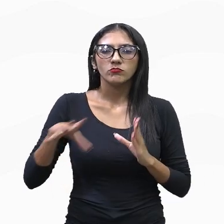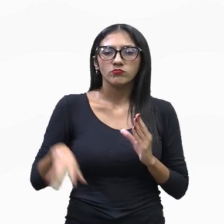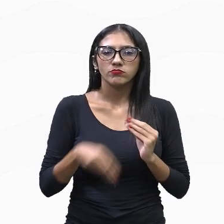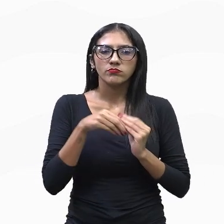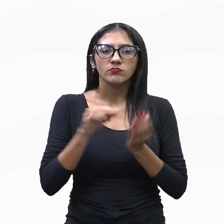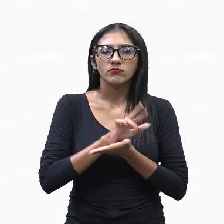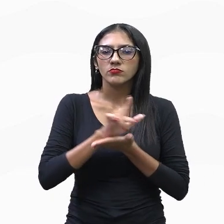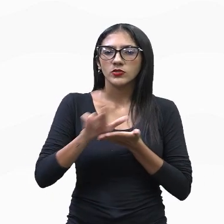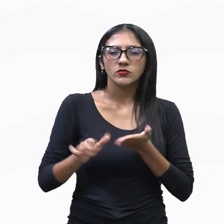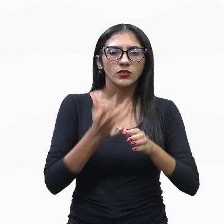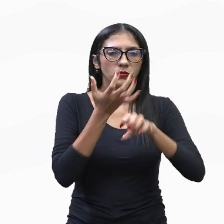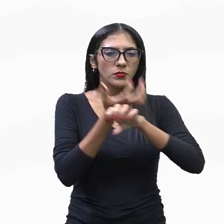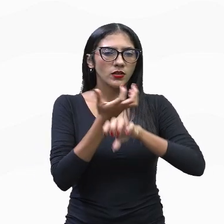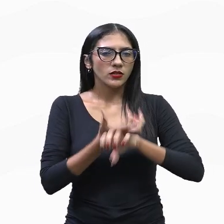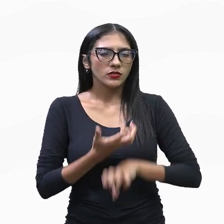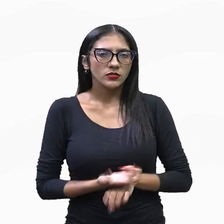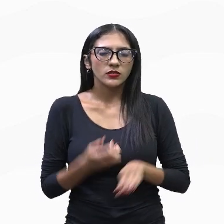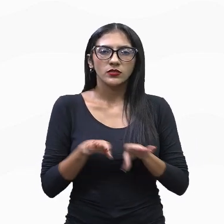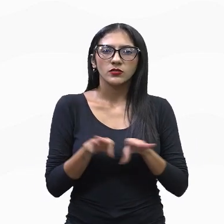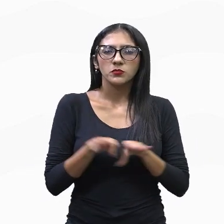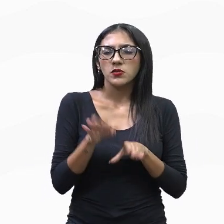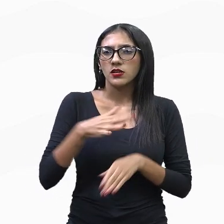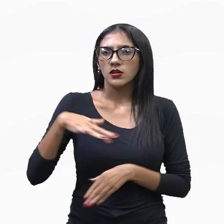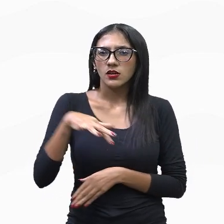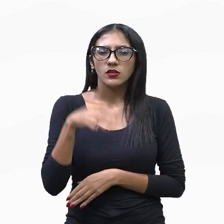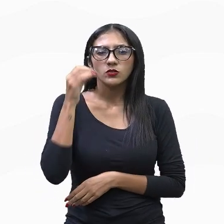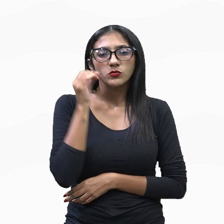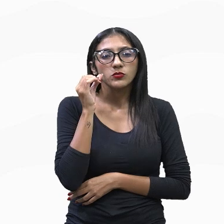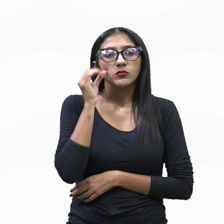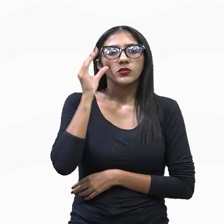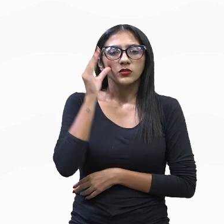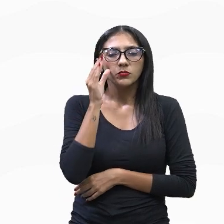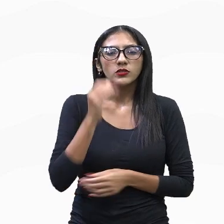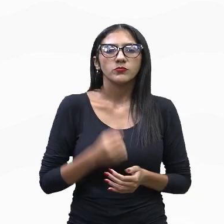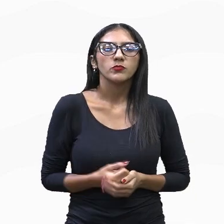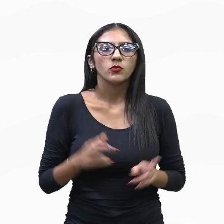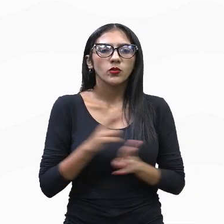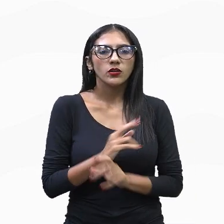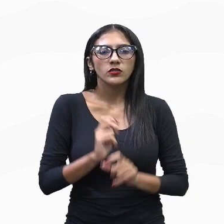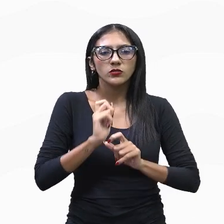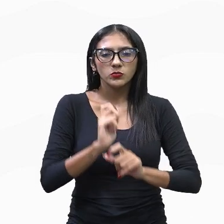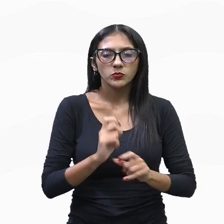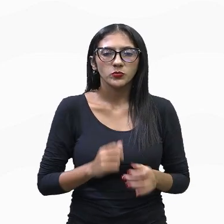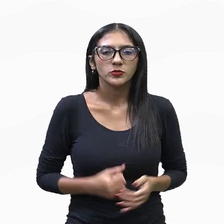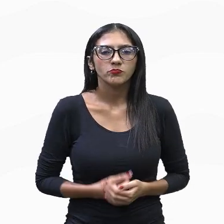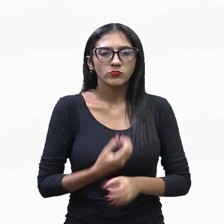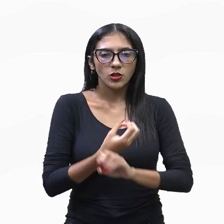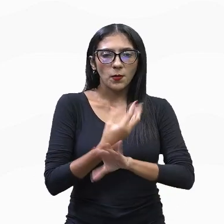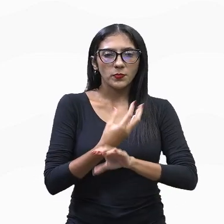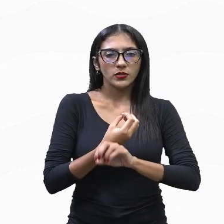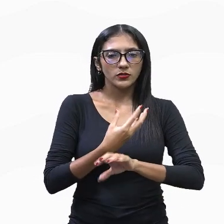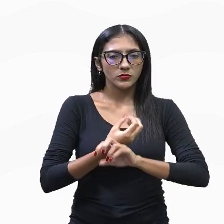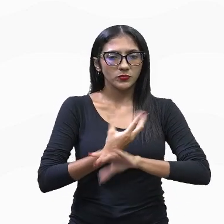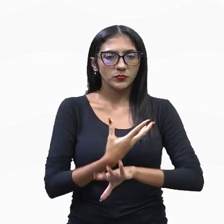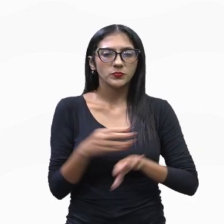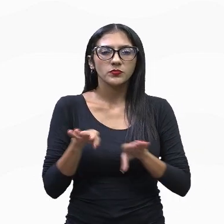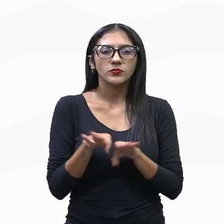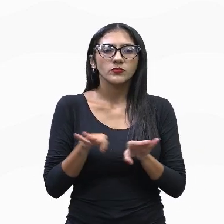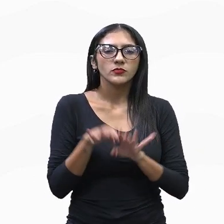de diferentes componentes e das áreas de conhecimento por intermédio de processos de ensino e